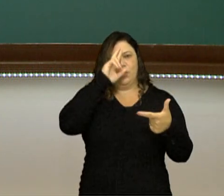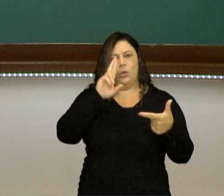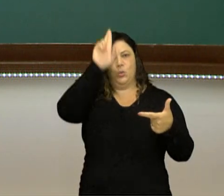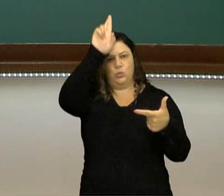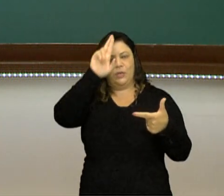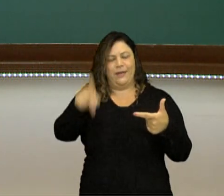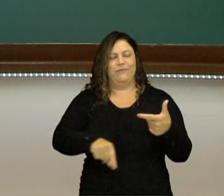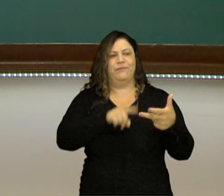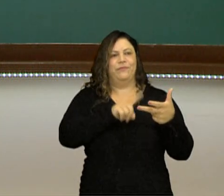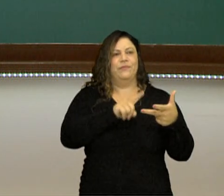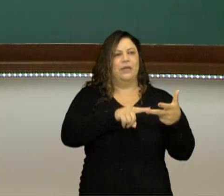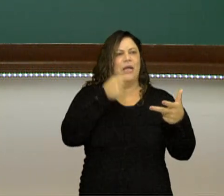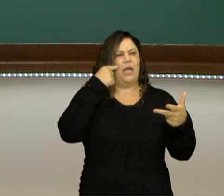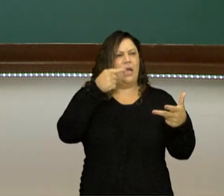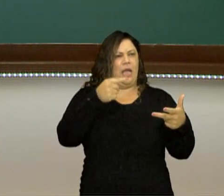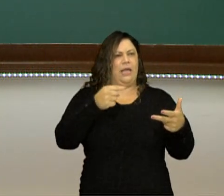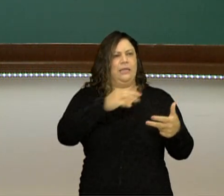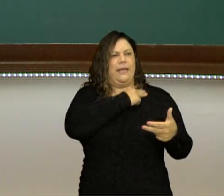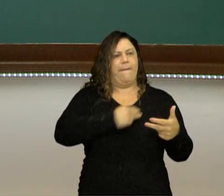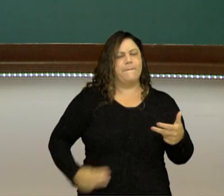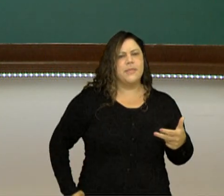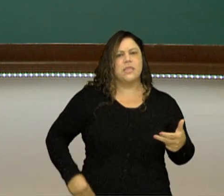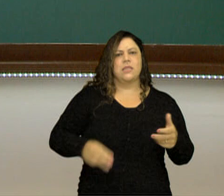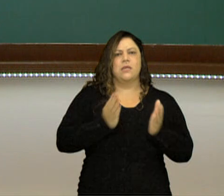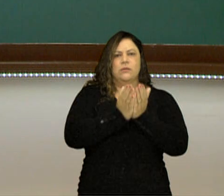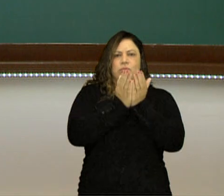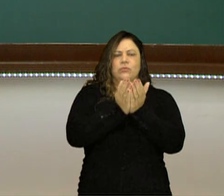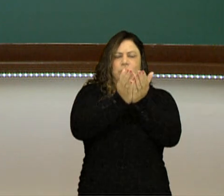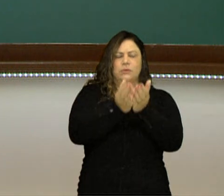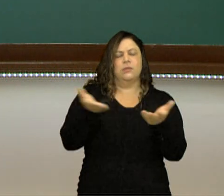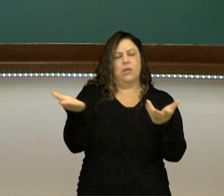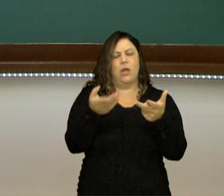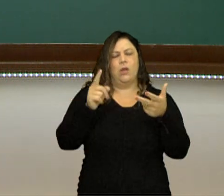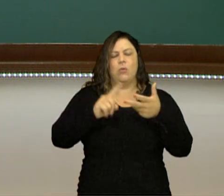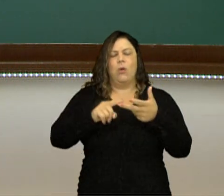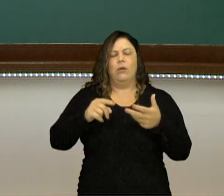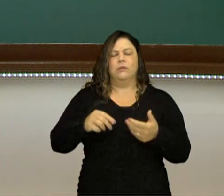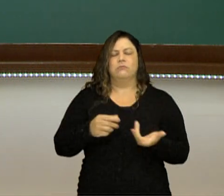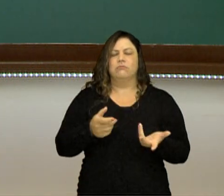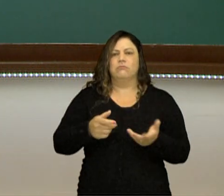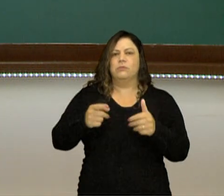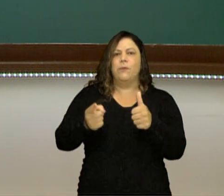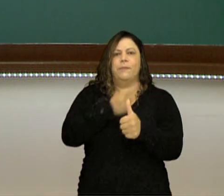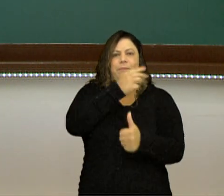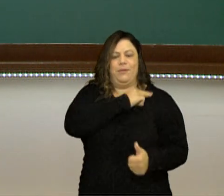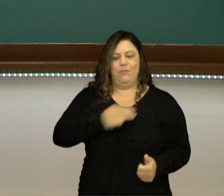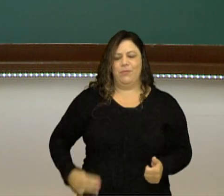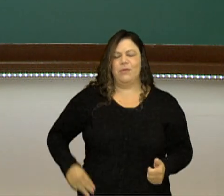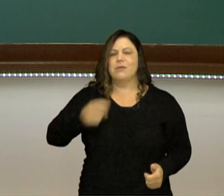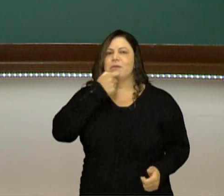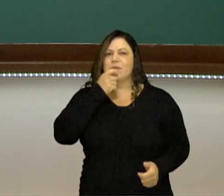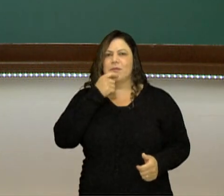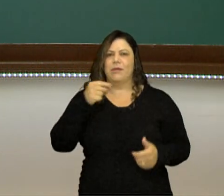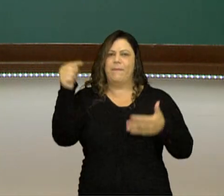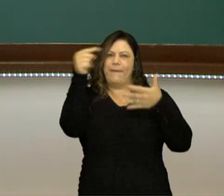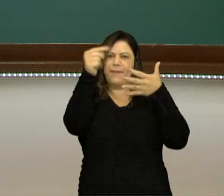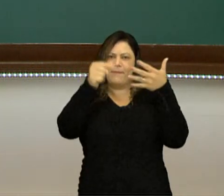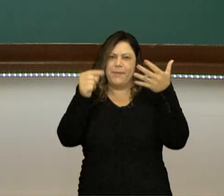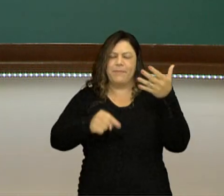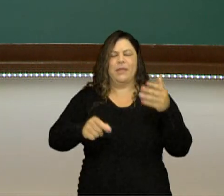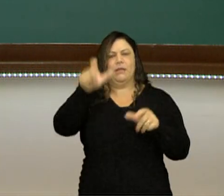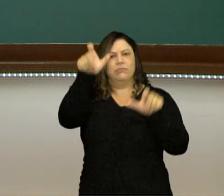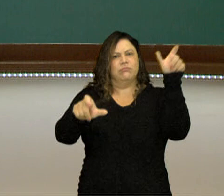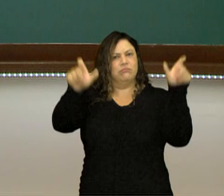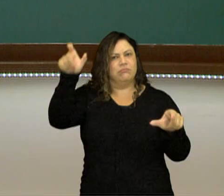era ministro da Marinha na Primeira, agora era primeiro-ministro inglês. E vários outros personagens vão estar envolvidos